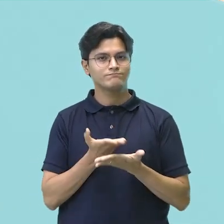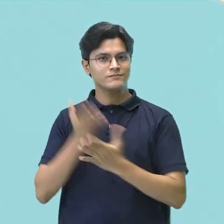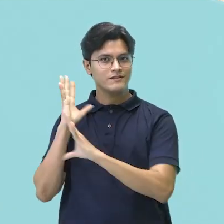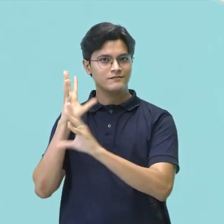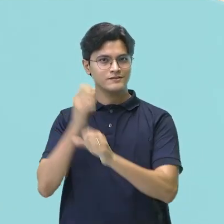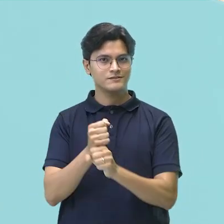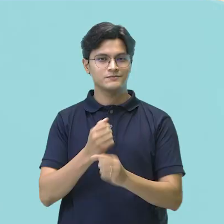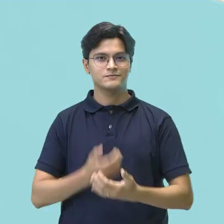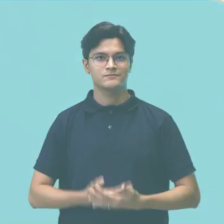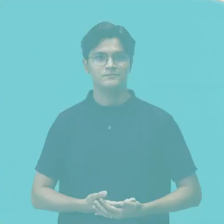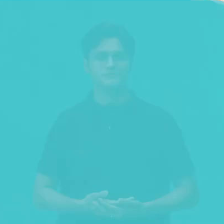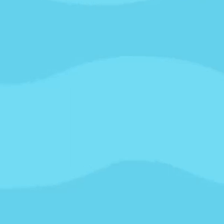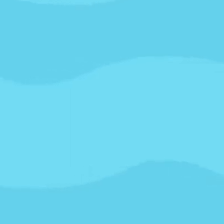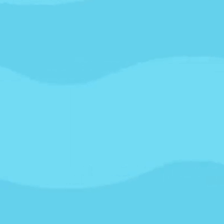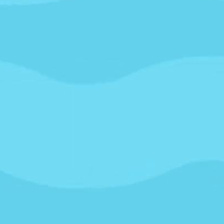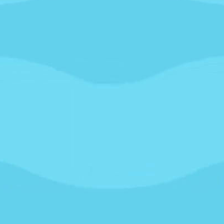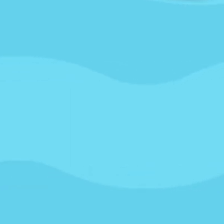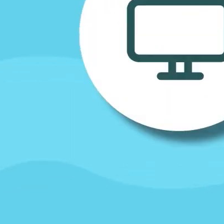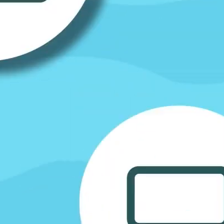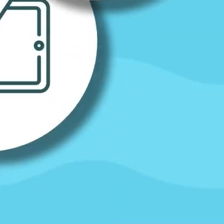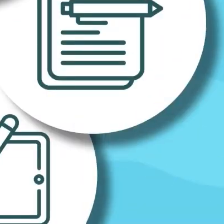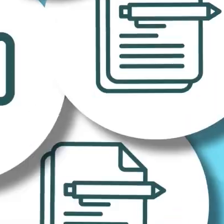revisão.